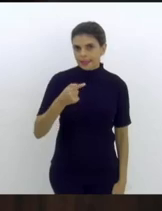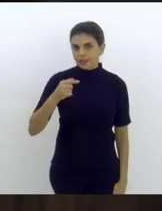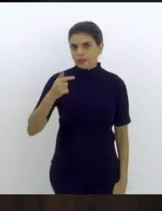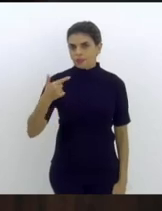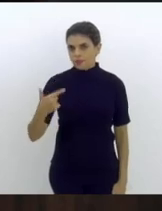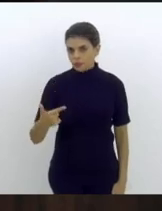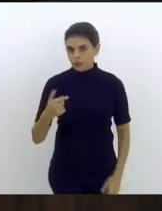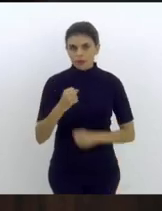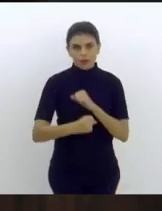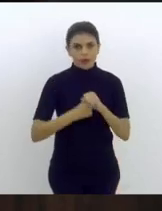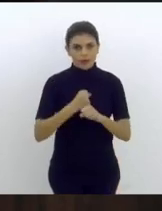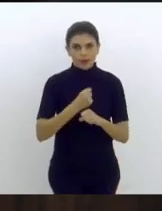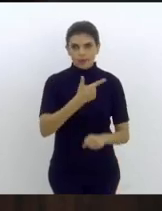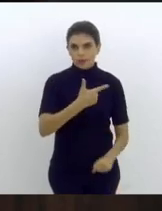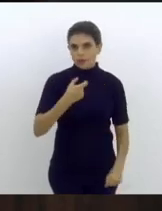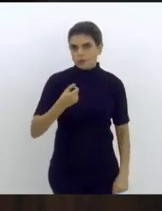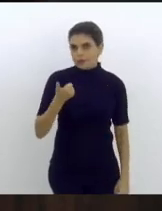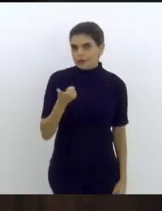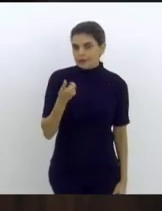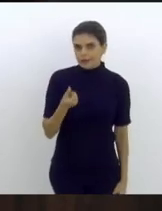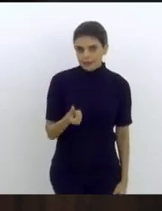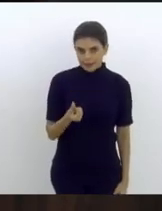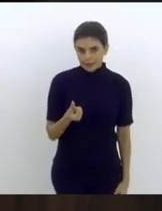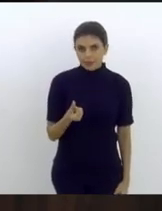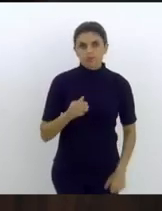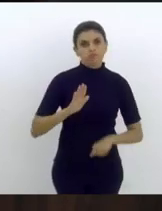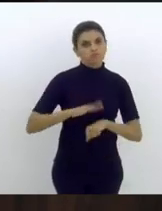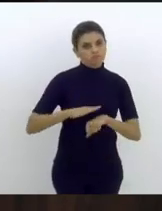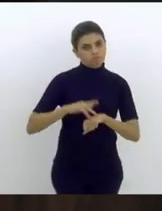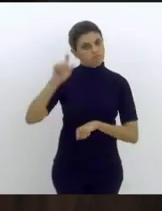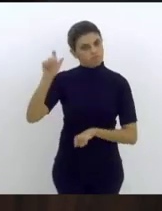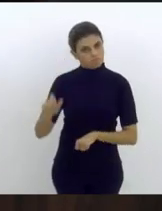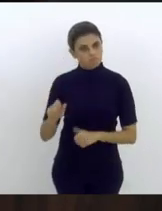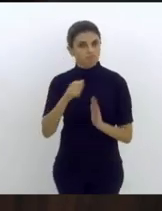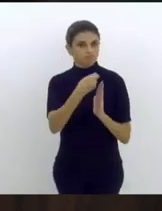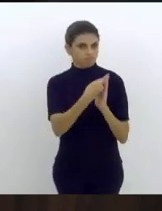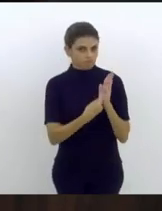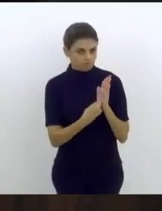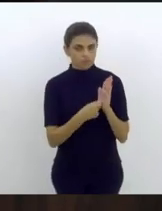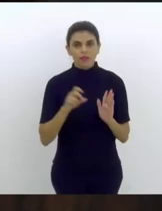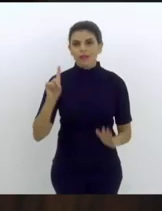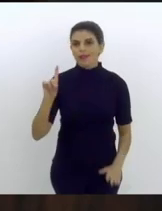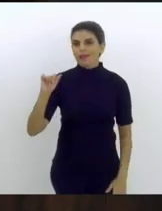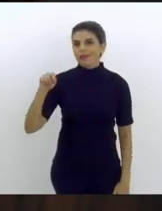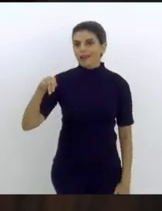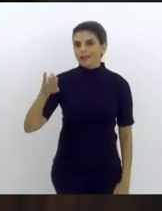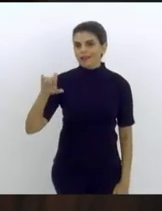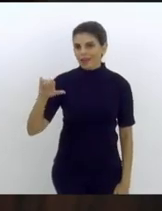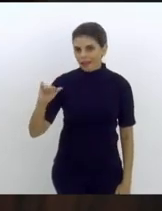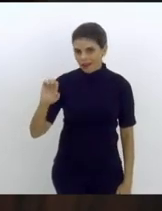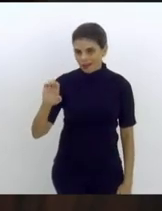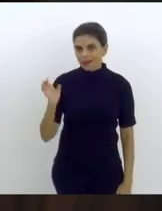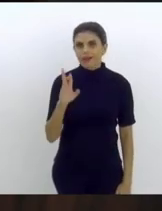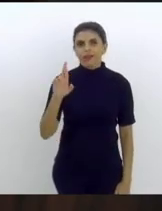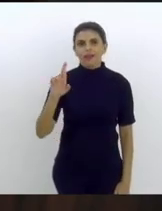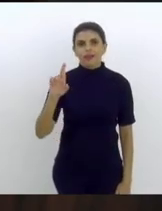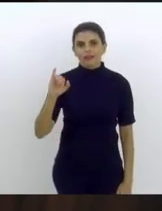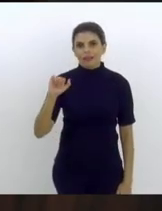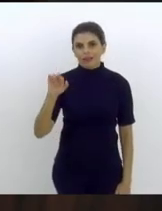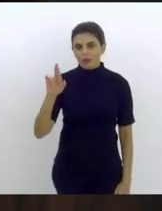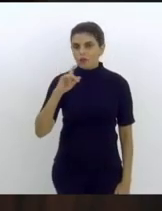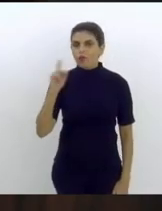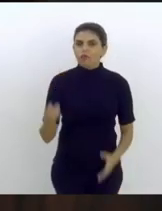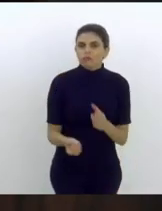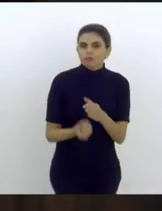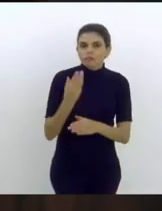de 2016 de autoria da deputada Daniele guerreiro que autoriza o poder executivo a criar